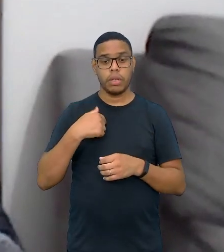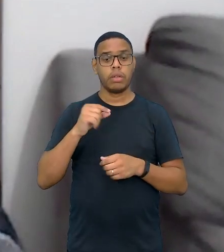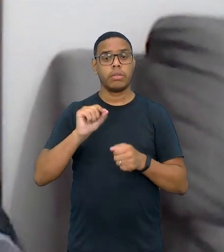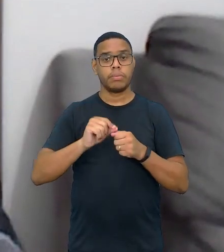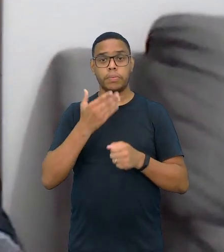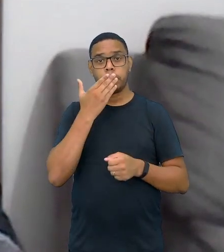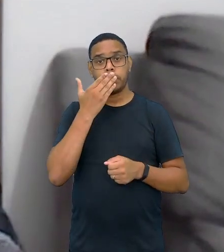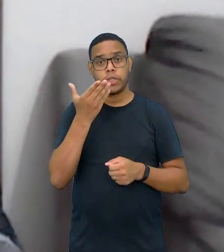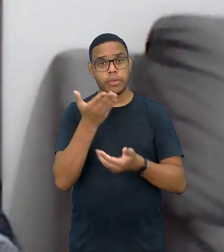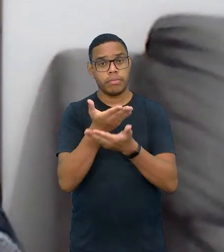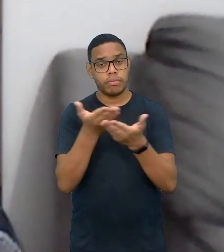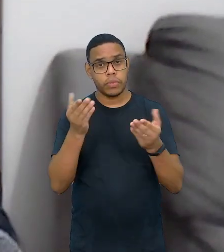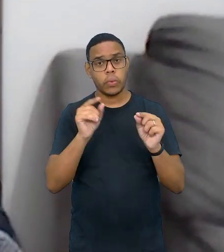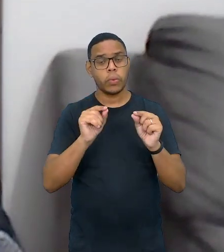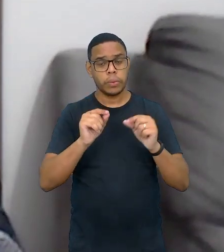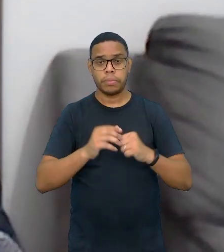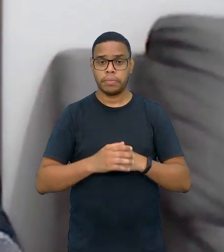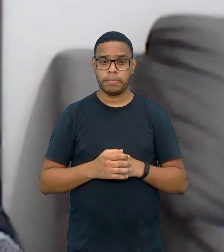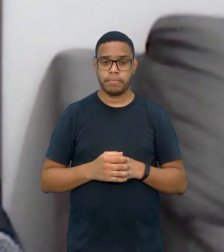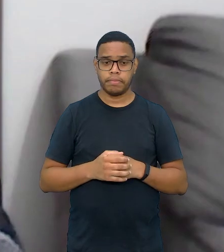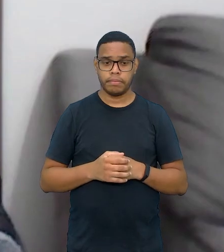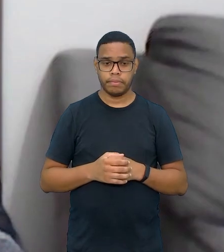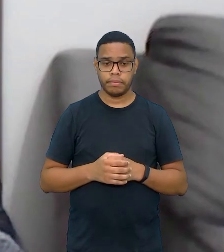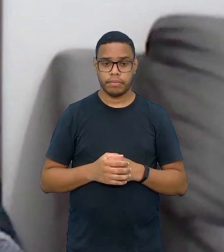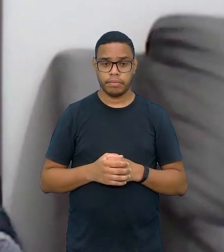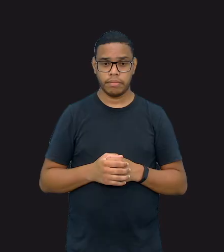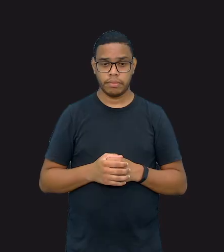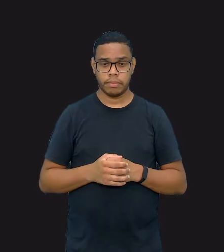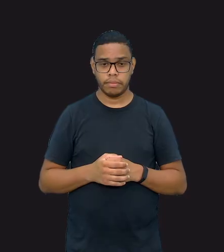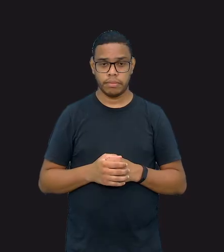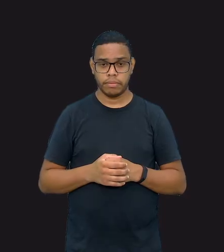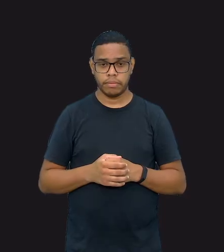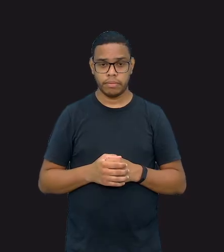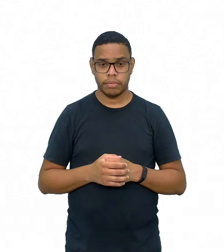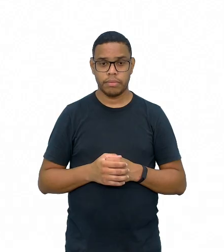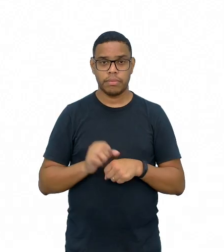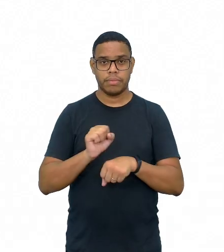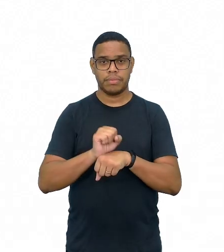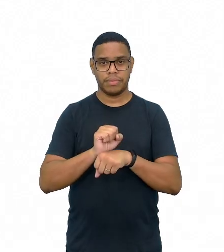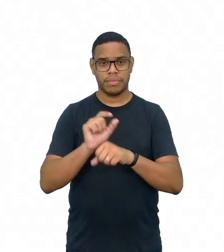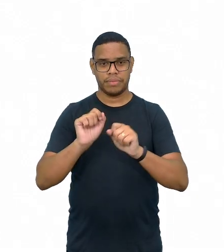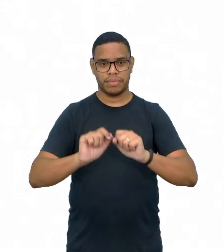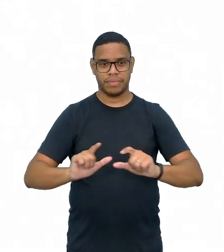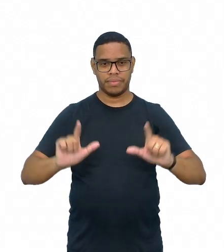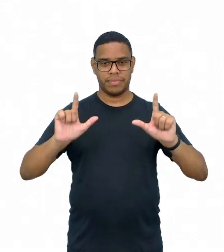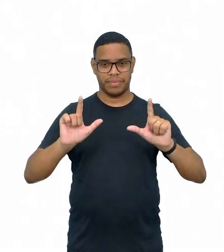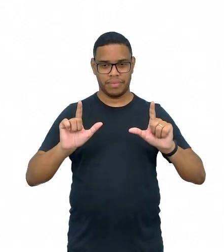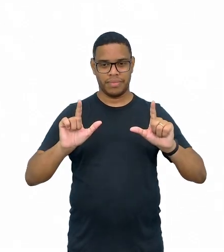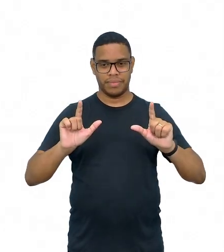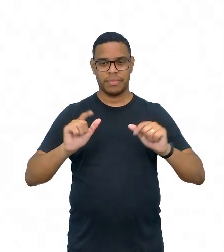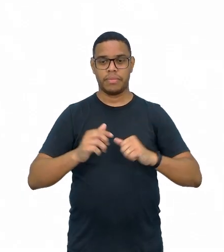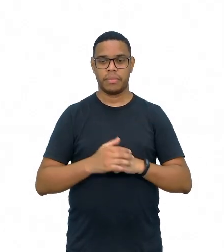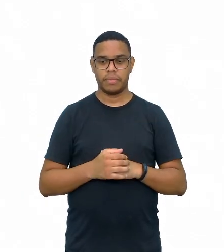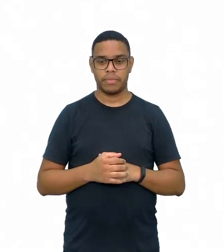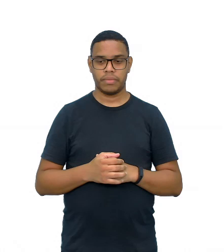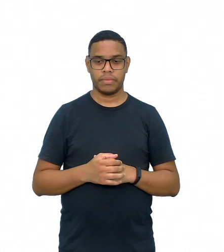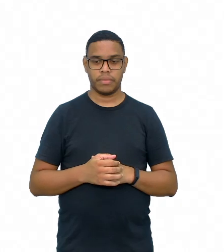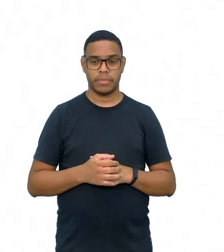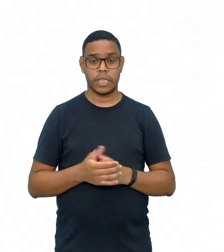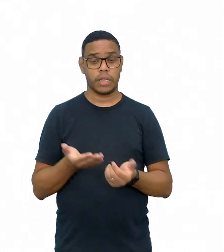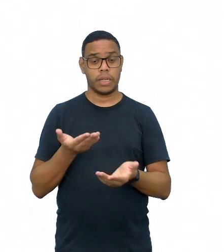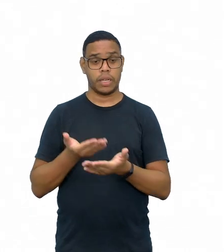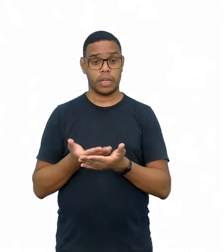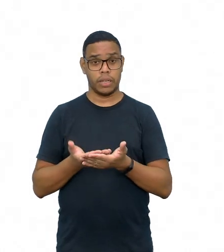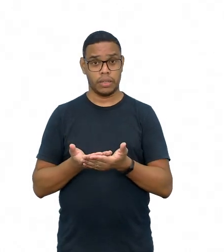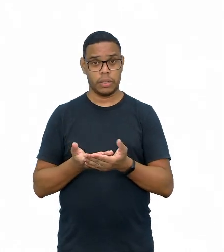pedir agora para vocês? Um pouco mais de paciência, né, que agora a gente eu falei das